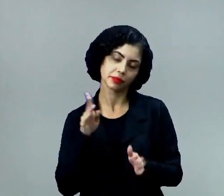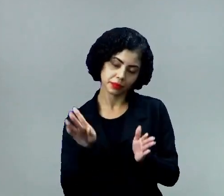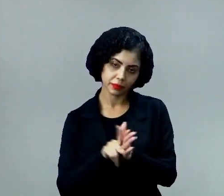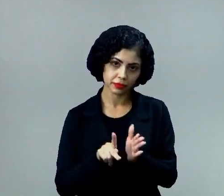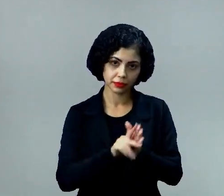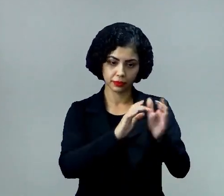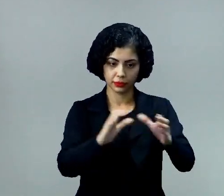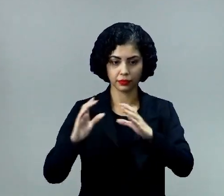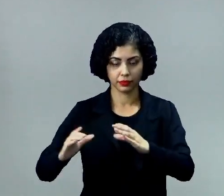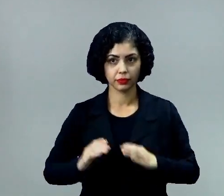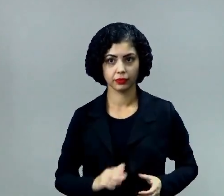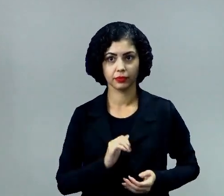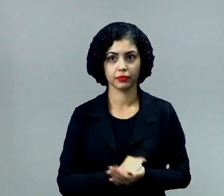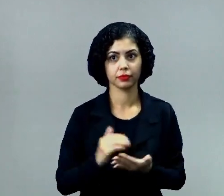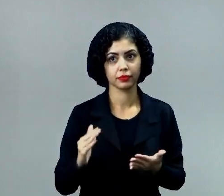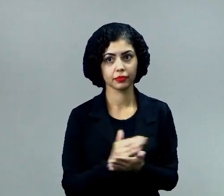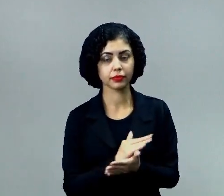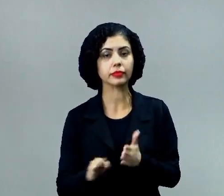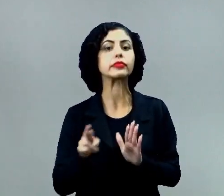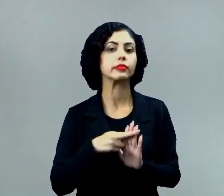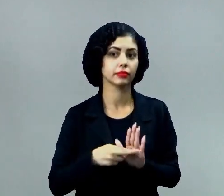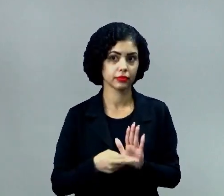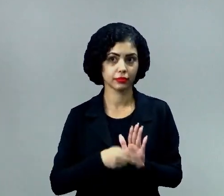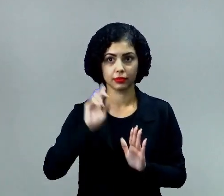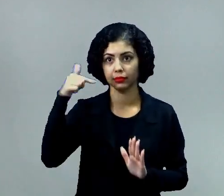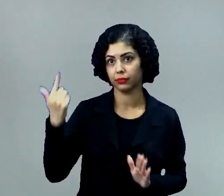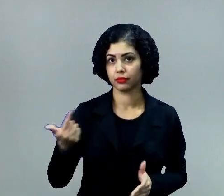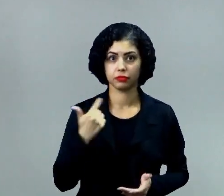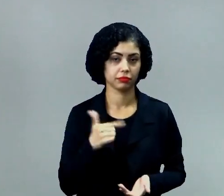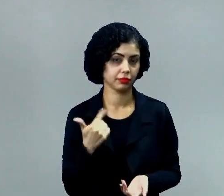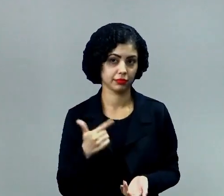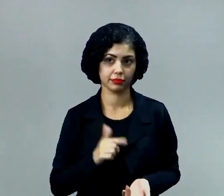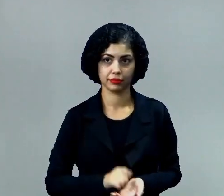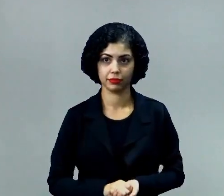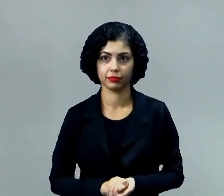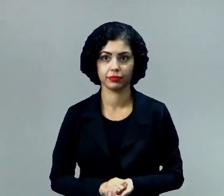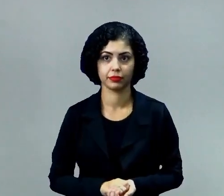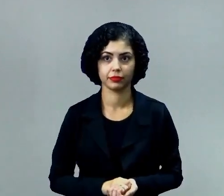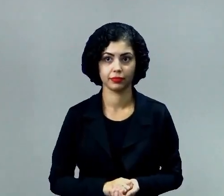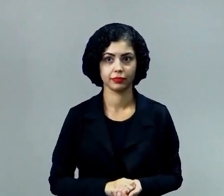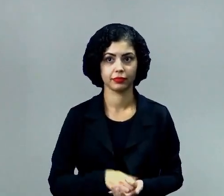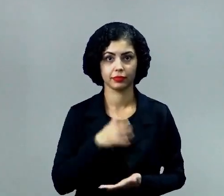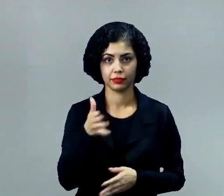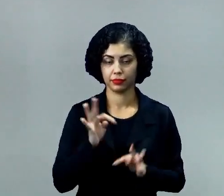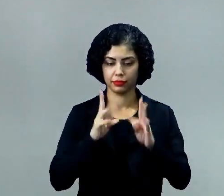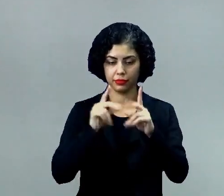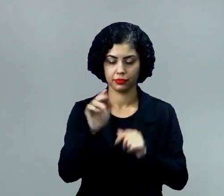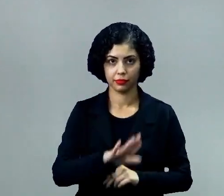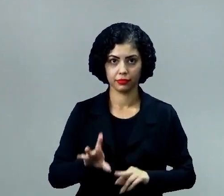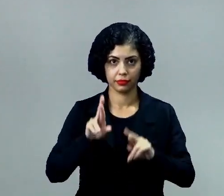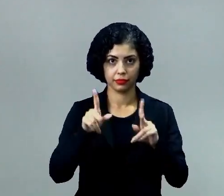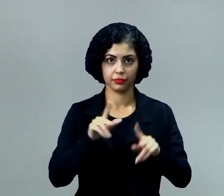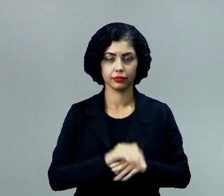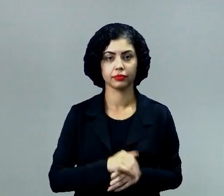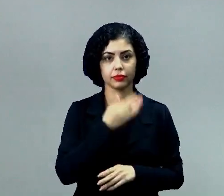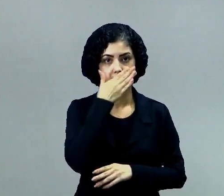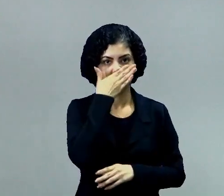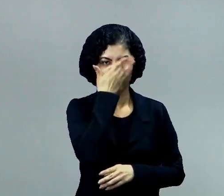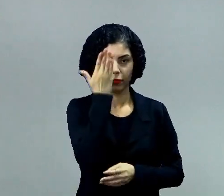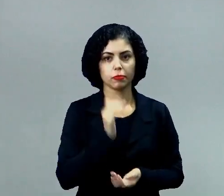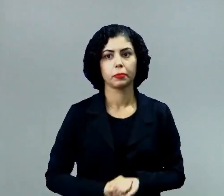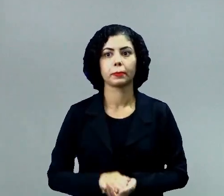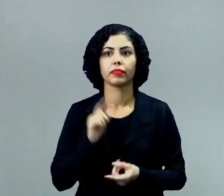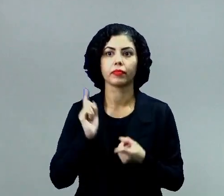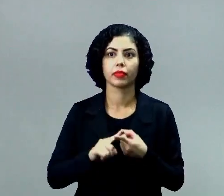determinado bairro, ter definições de algumas regras, e em outro bairro, um outro bairro já ser totalmente diferente. Porque eu sempre conto essa